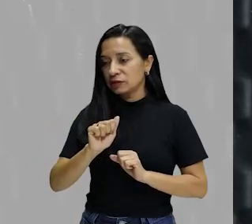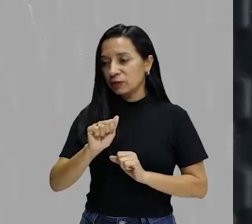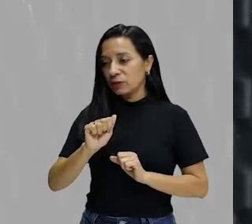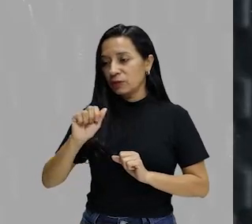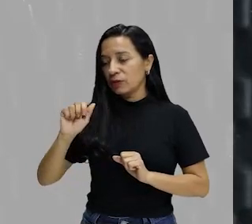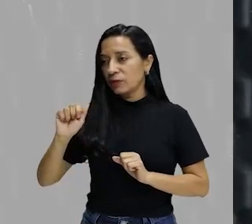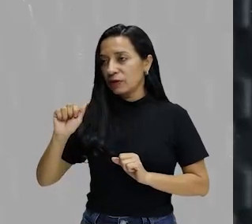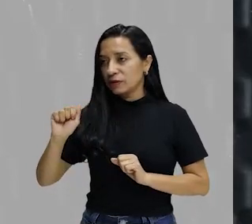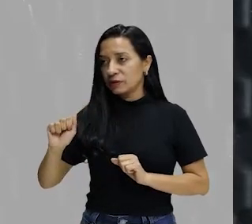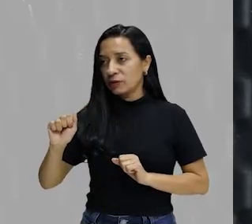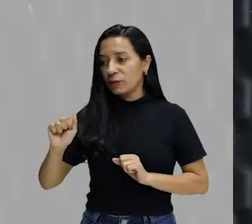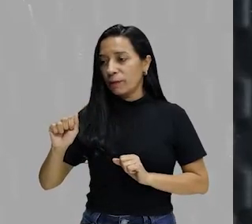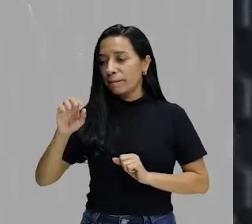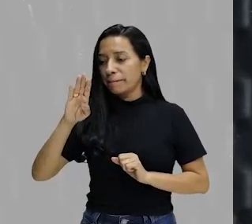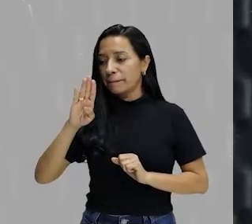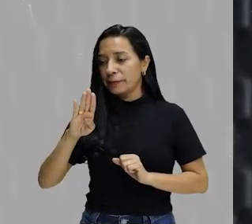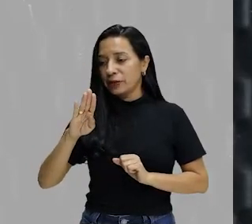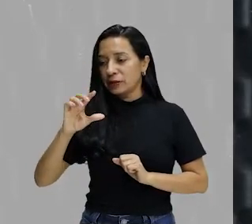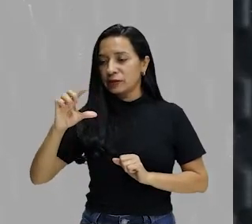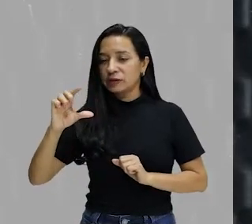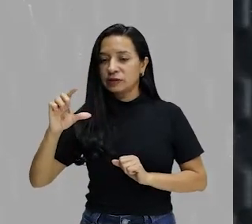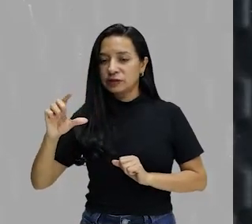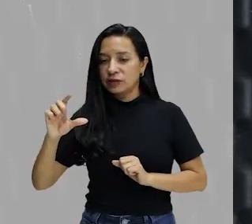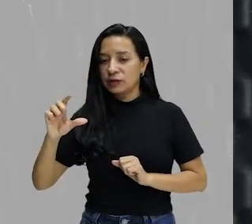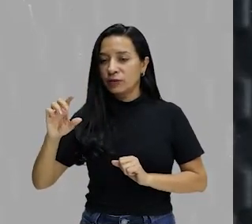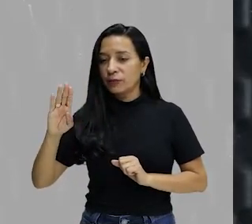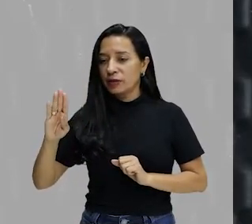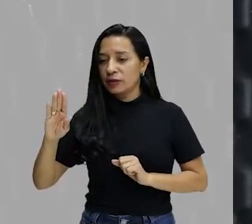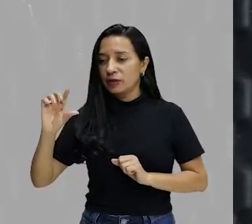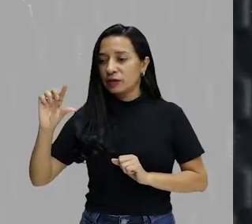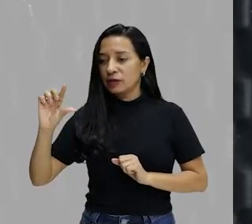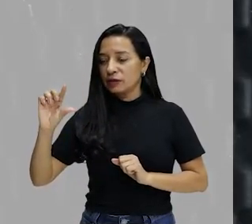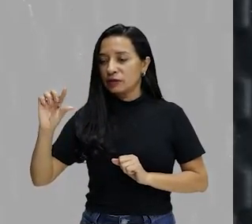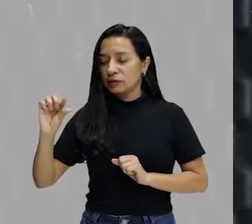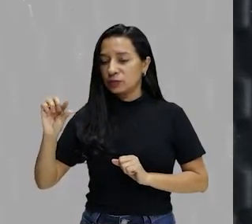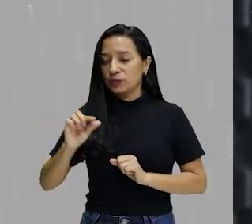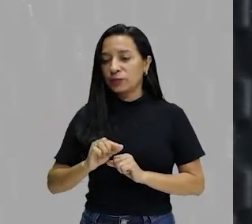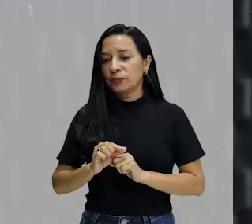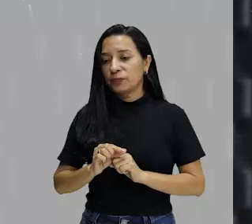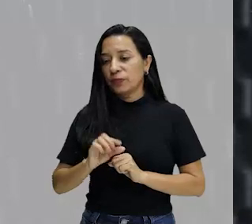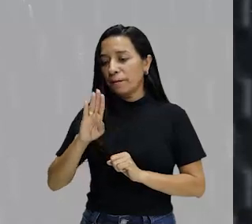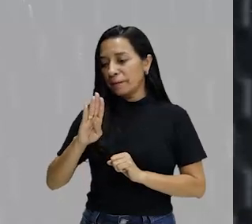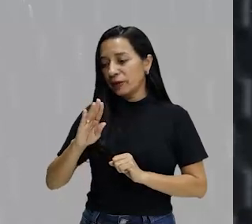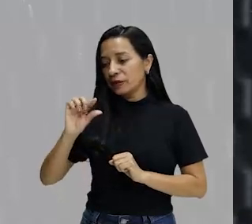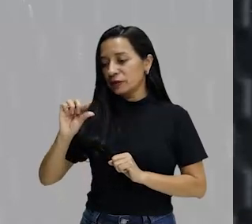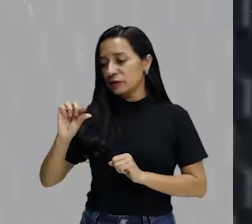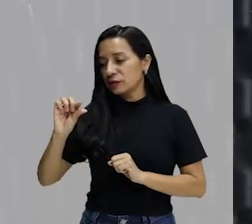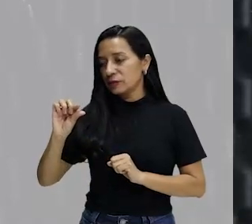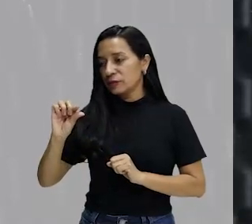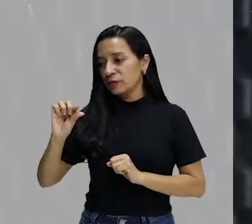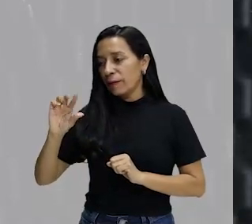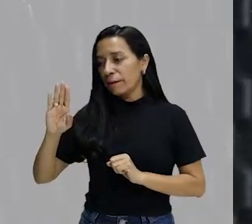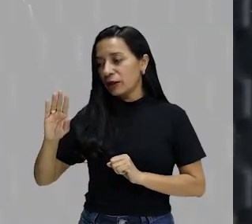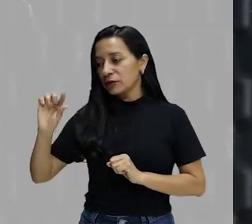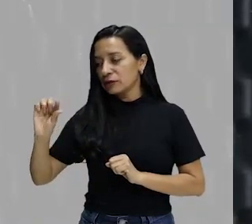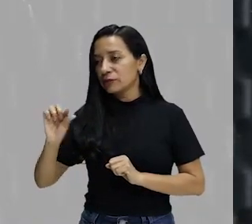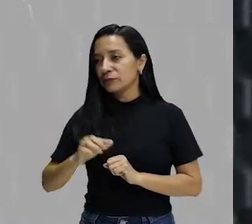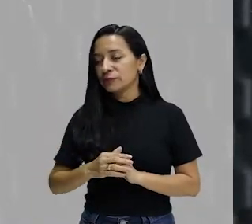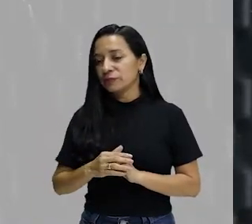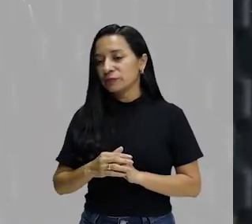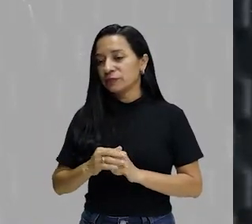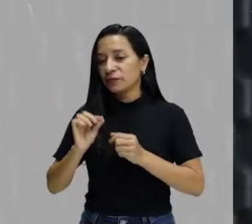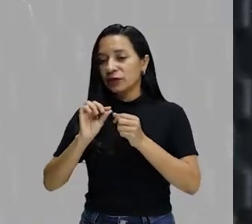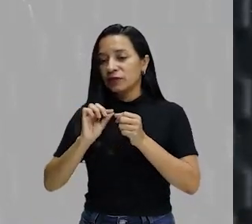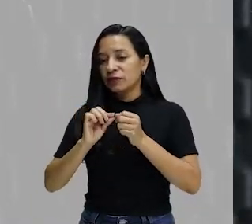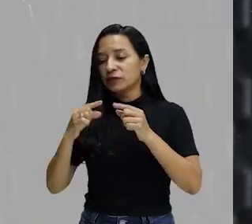aqui. Bzão daqui com Bzinho dali, ficou Bzão, Bzinho. Então, fiz isso para todo mundo, gerei